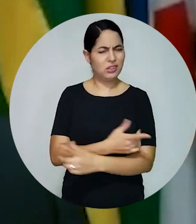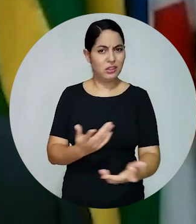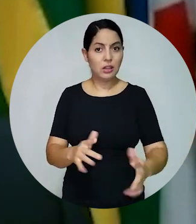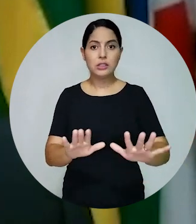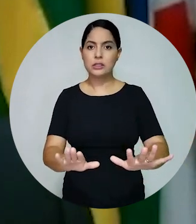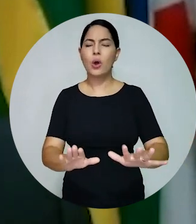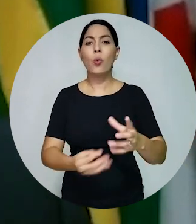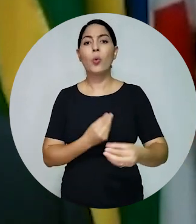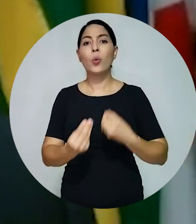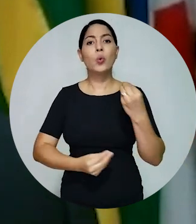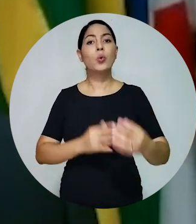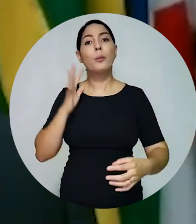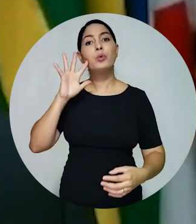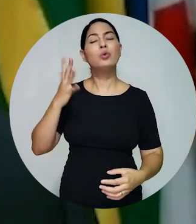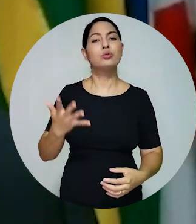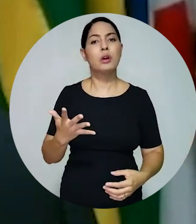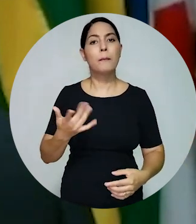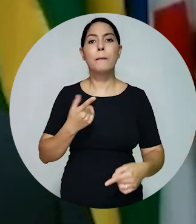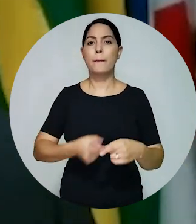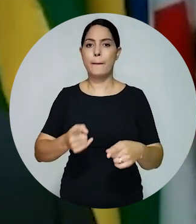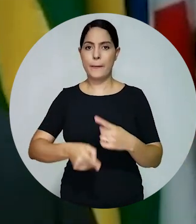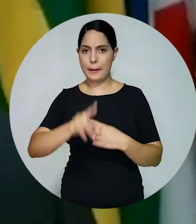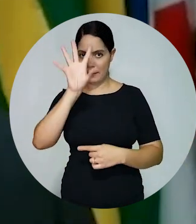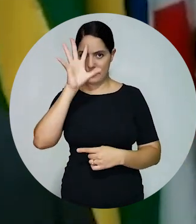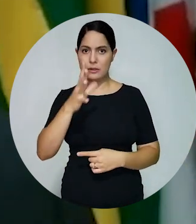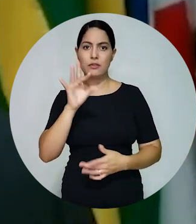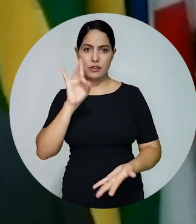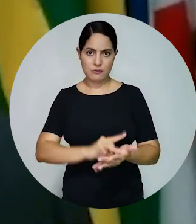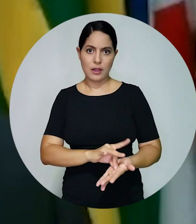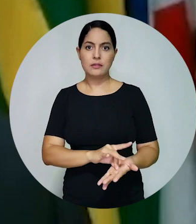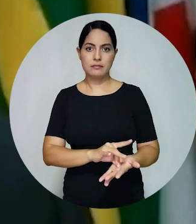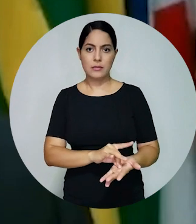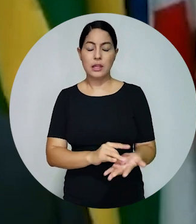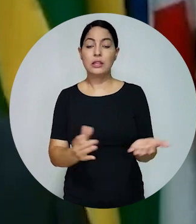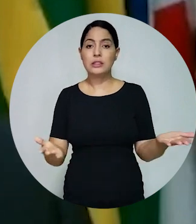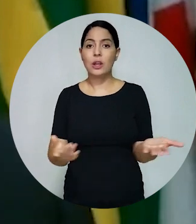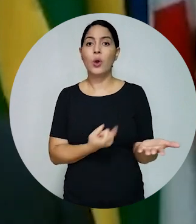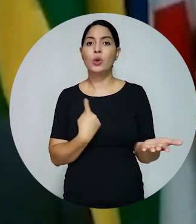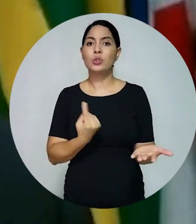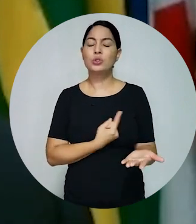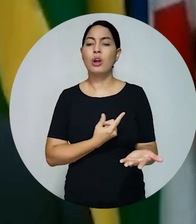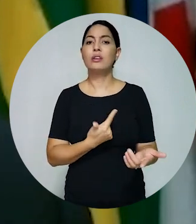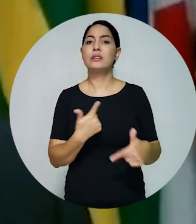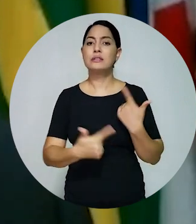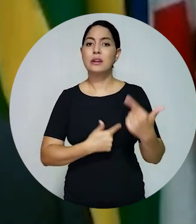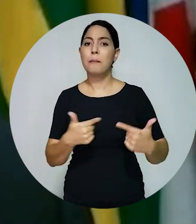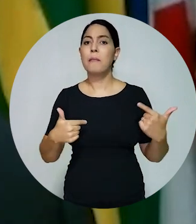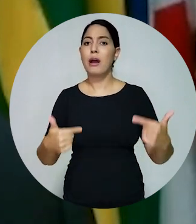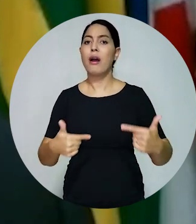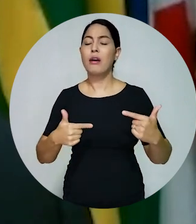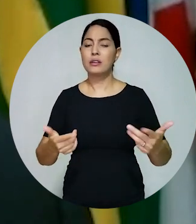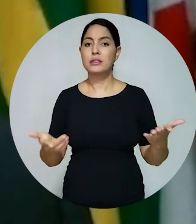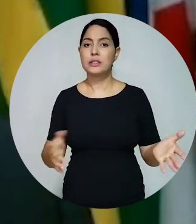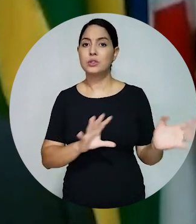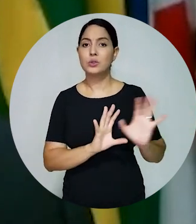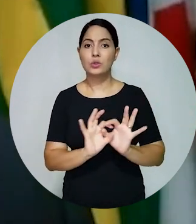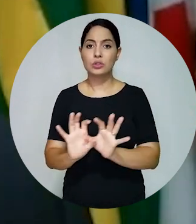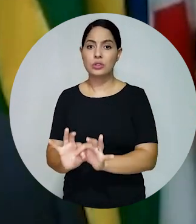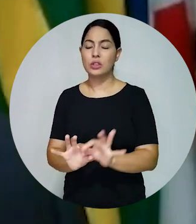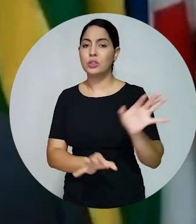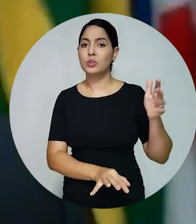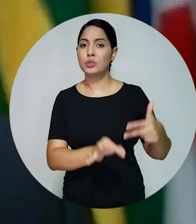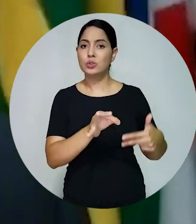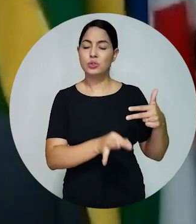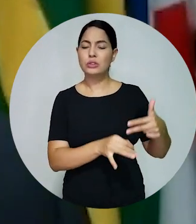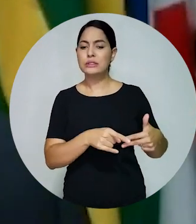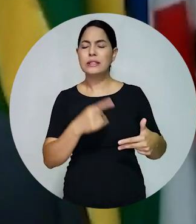para bancos, né? Então, a solução parte pela identificação do problema e o trabalho na